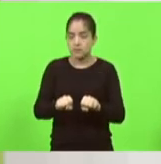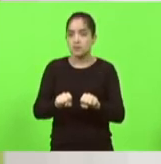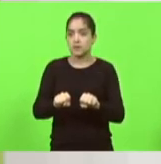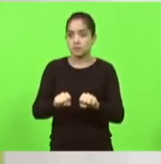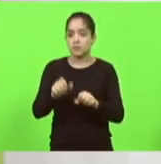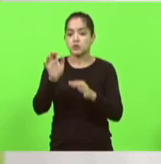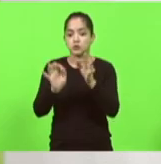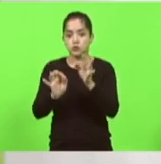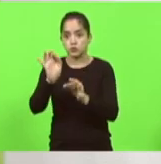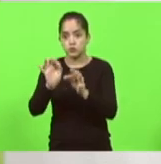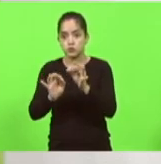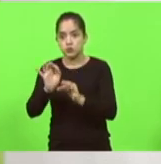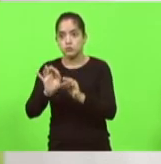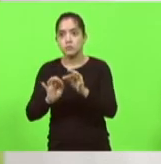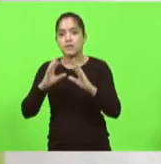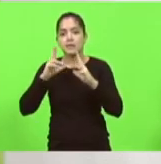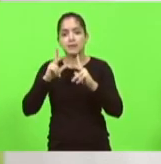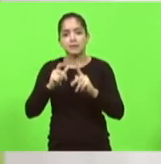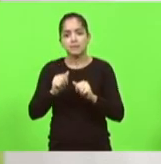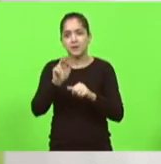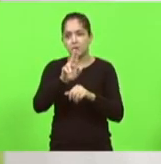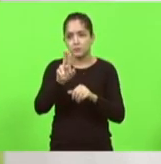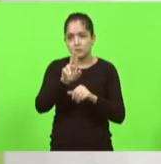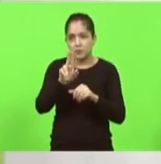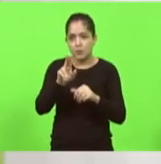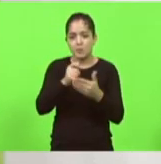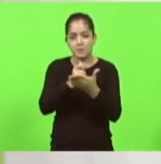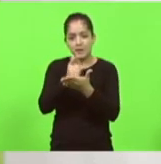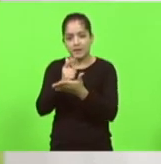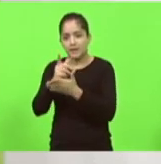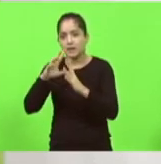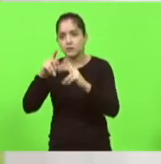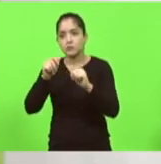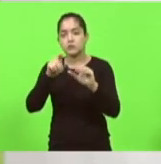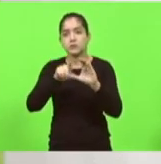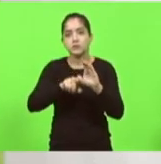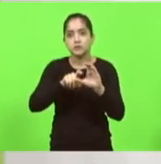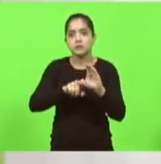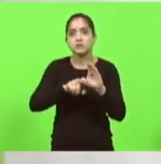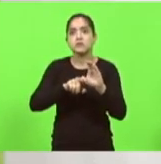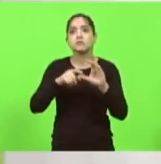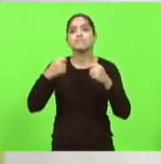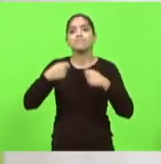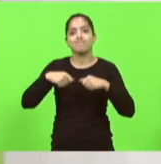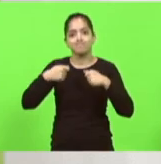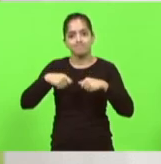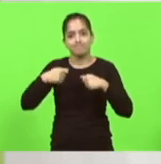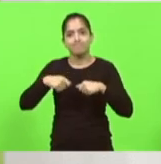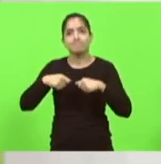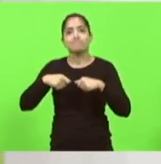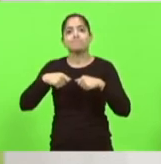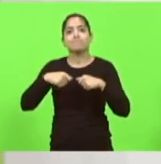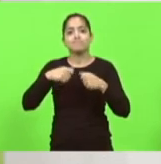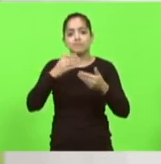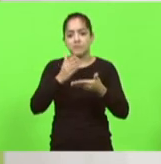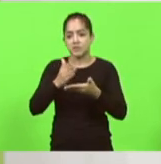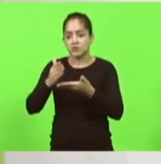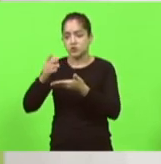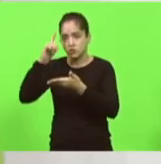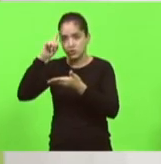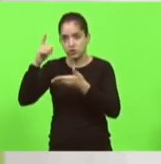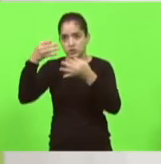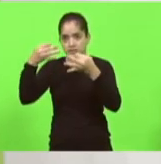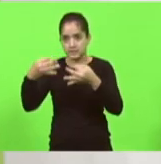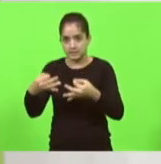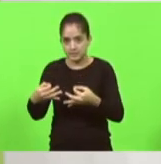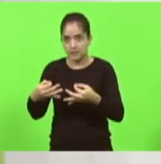justiça, para limpar o nome deles e, da mesma forma, conscientizar eles da necessidade do pagamento dos tributos em dia, que são esses tributos que